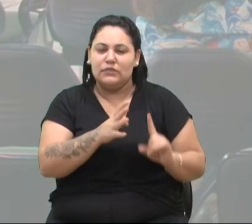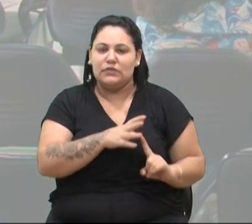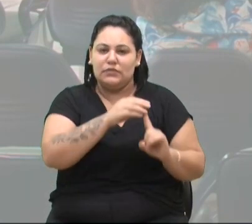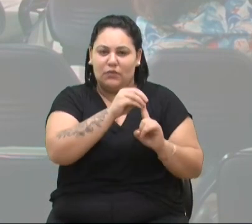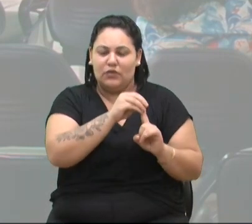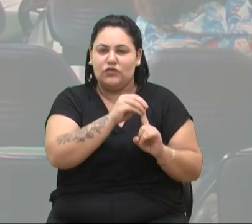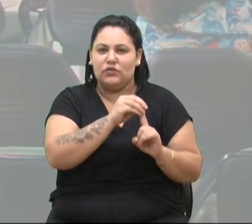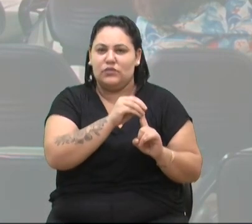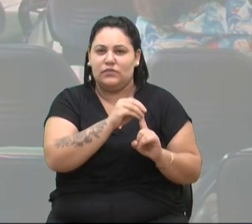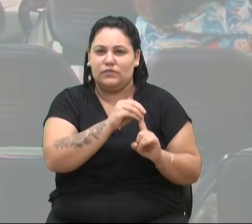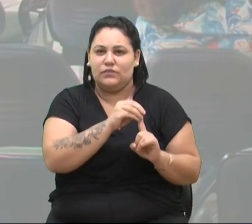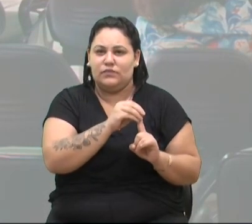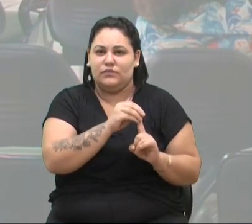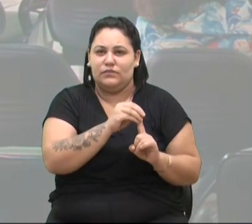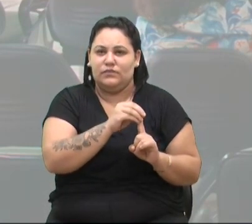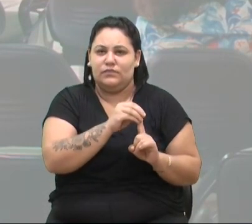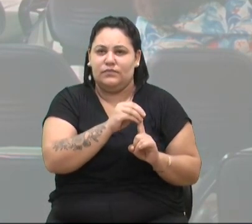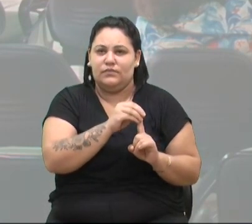na